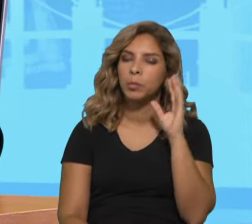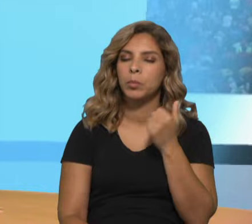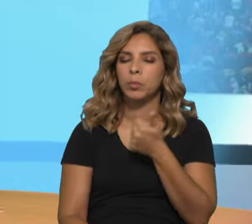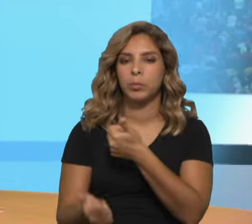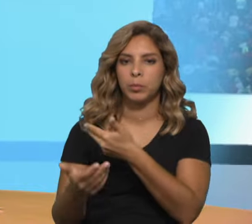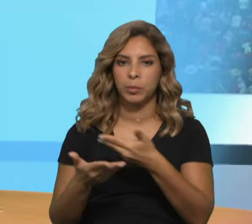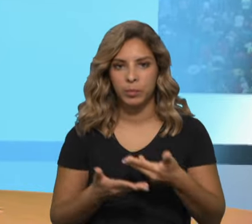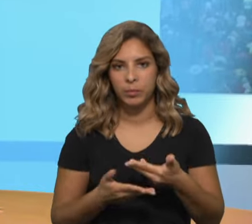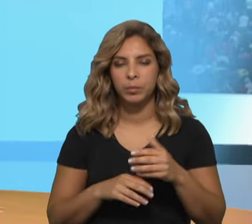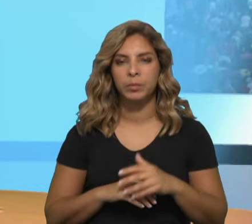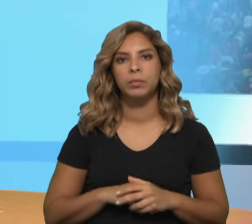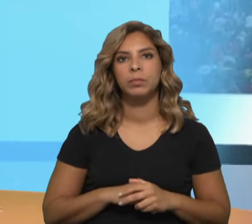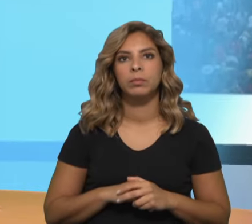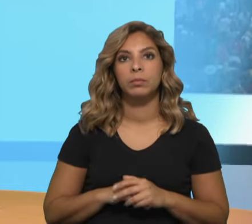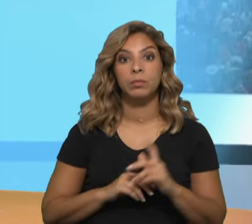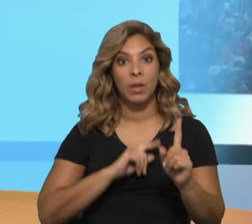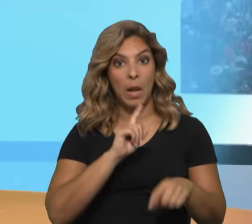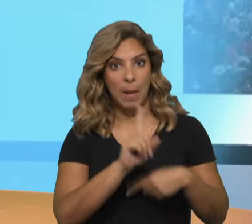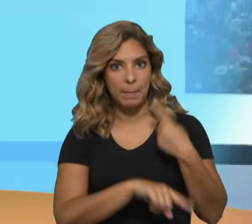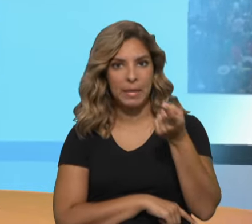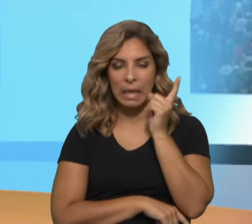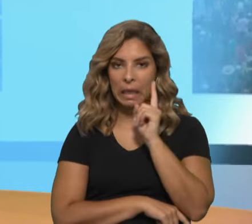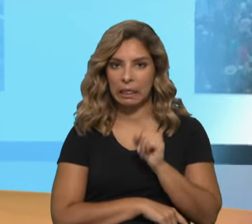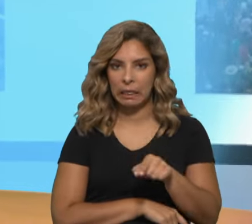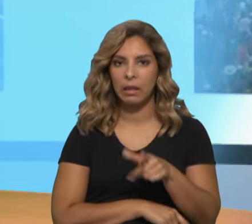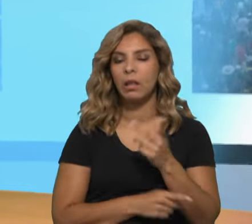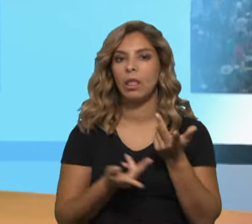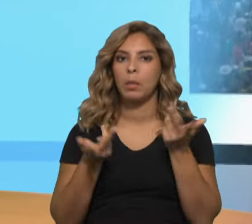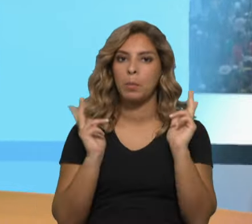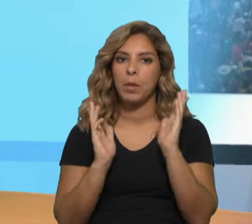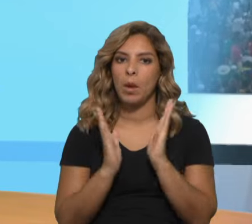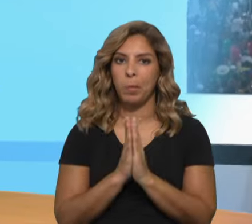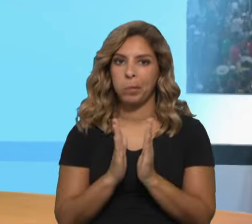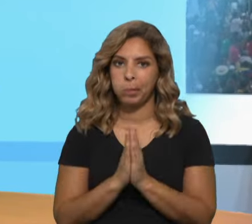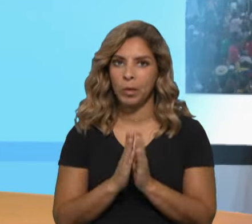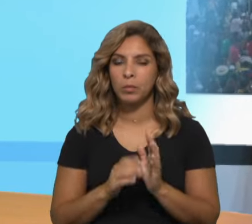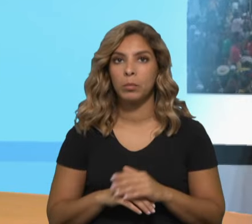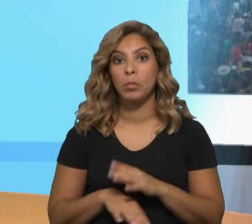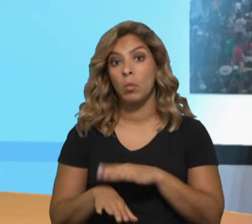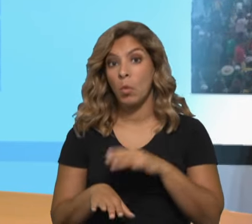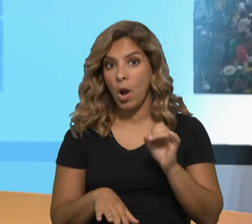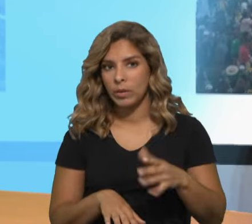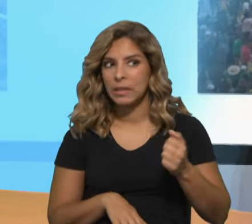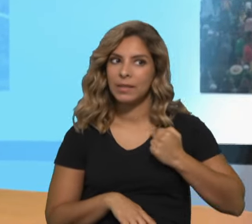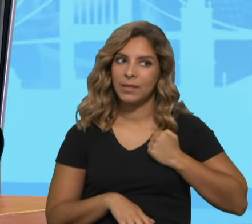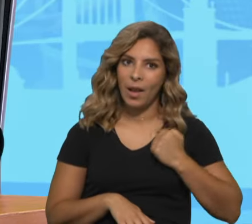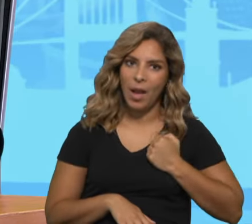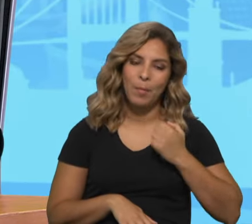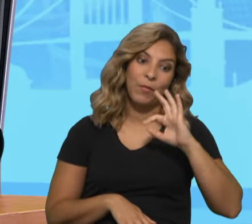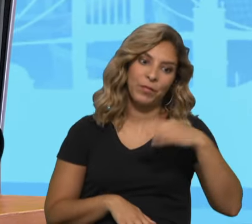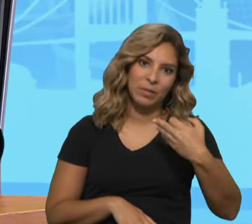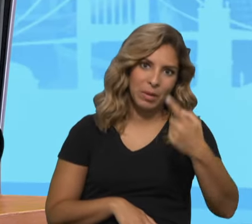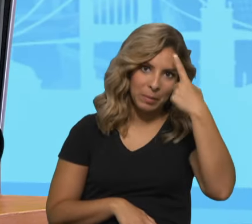mais. É amanhã, este Dia da Liberdade Religiosa. Sei que, por ser sábado, fim de semana,